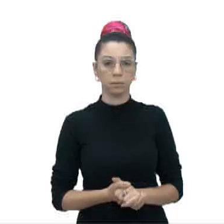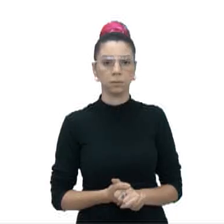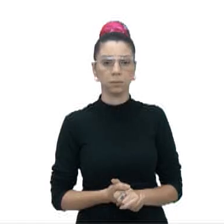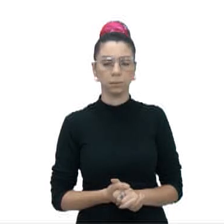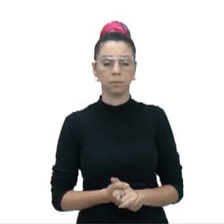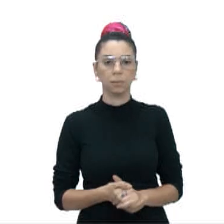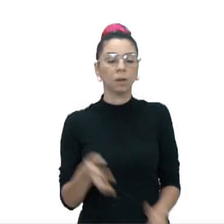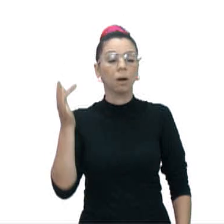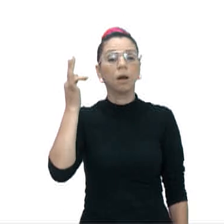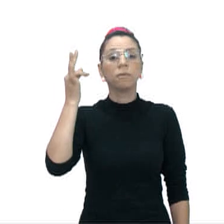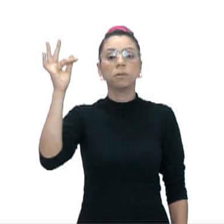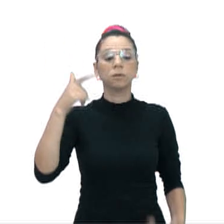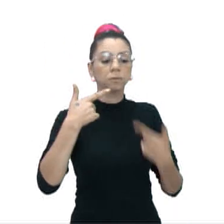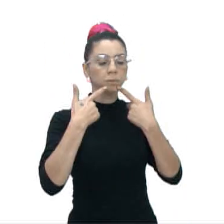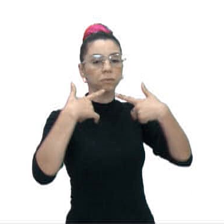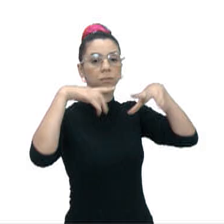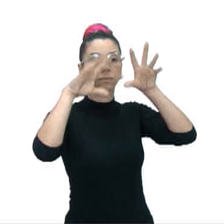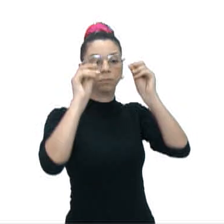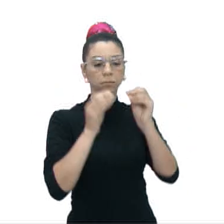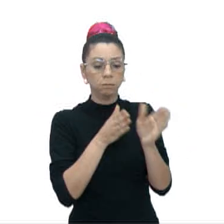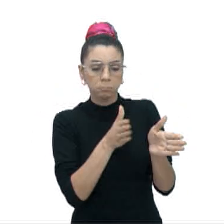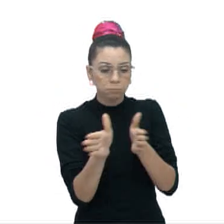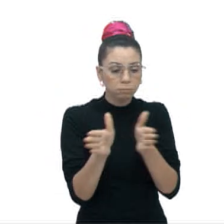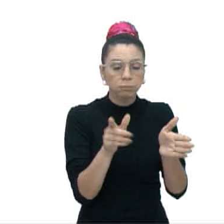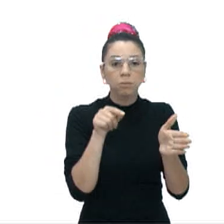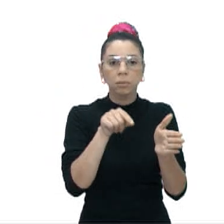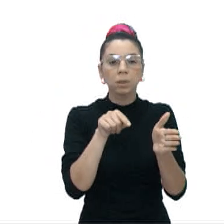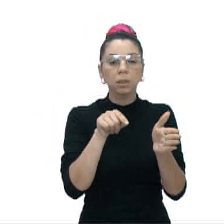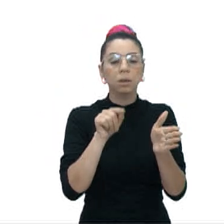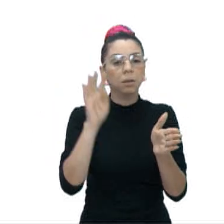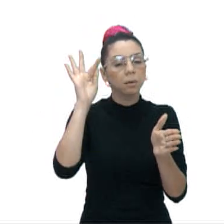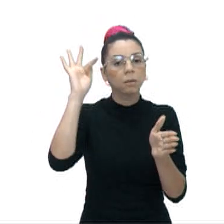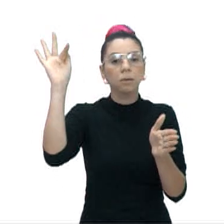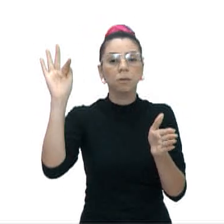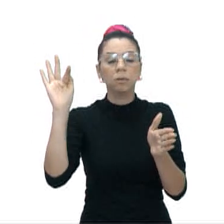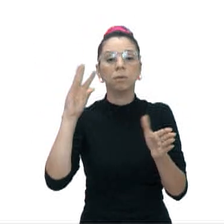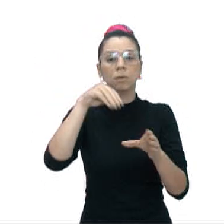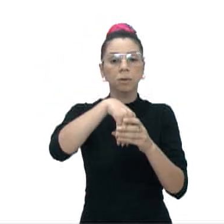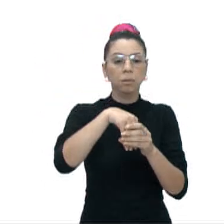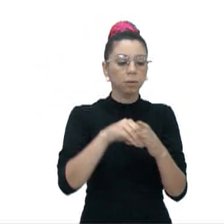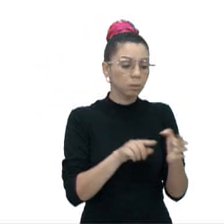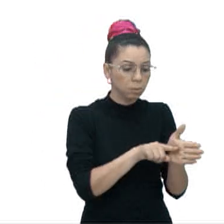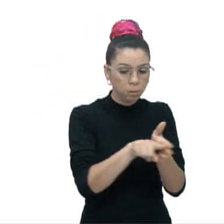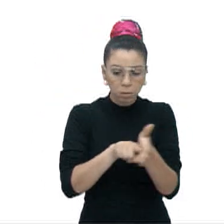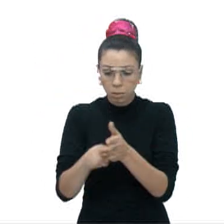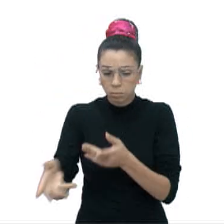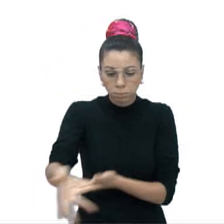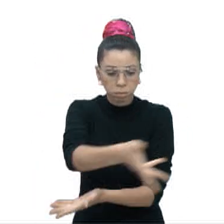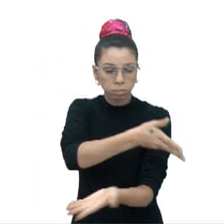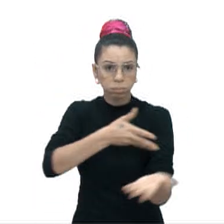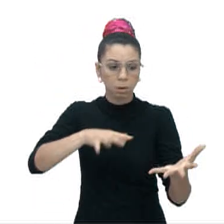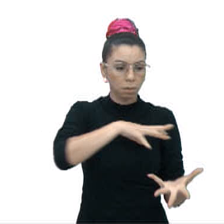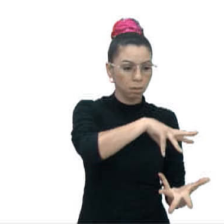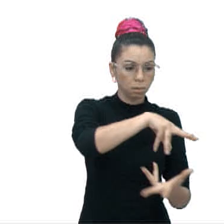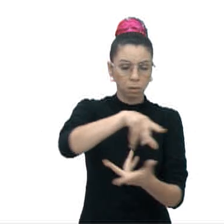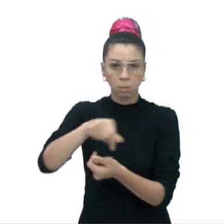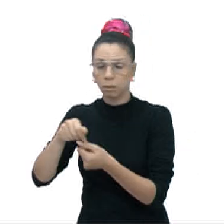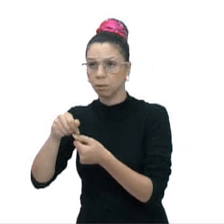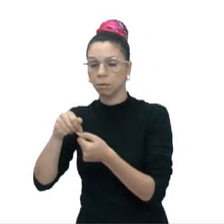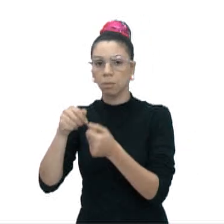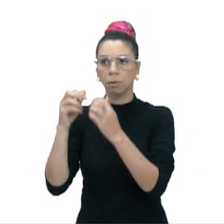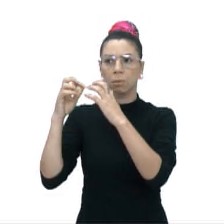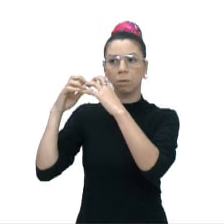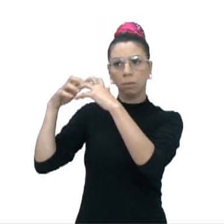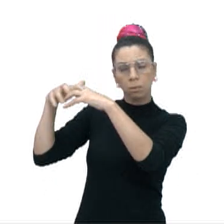A filosofia da linguagem é o ramo da filosofia que investiga as relações entre mundo, pensamento e linguagem.